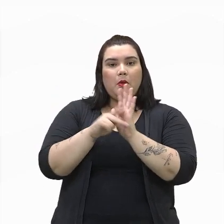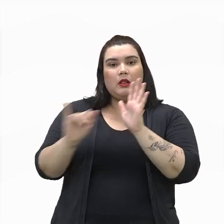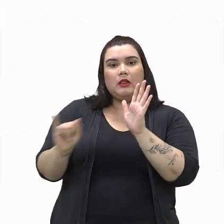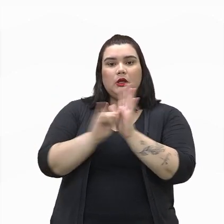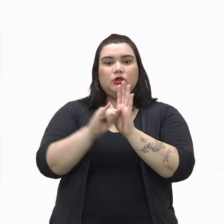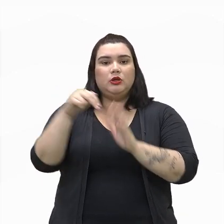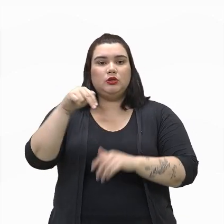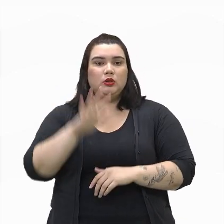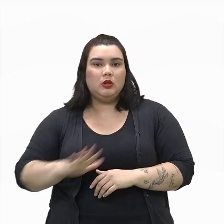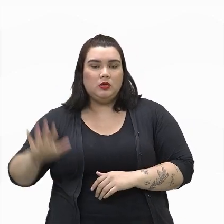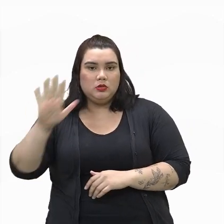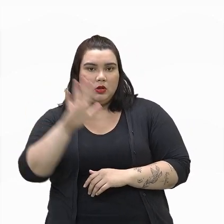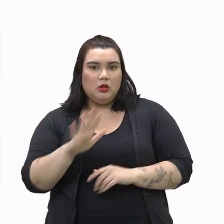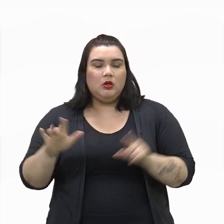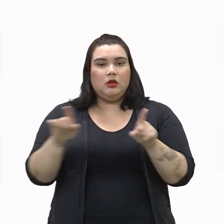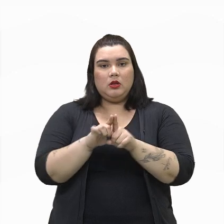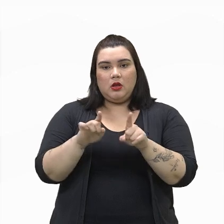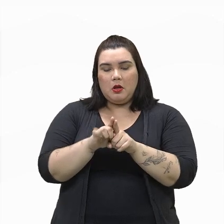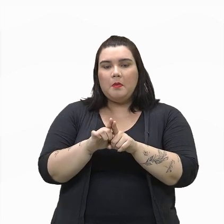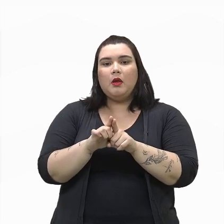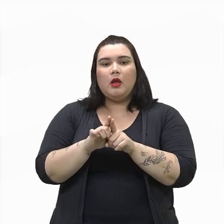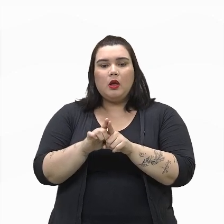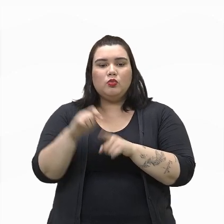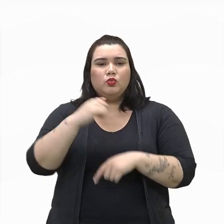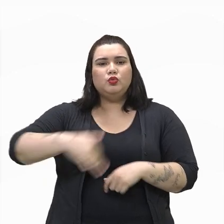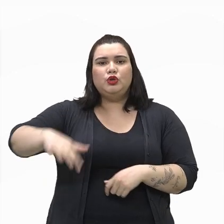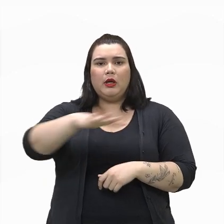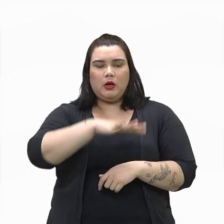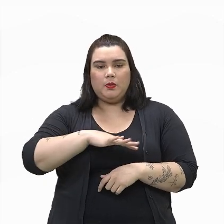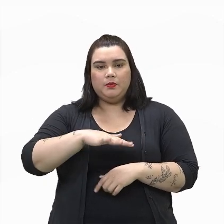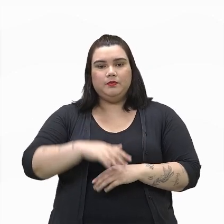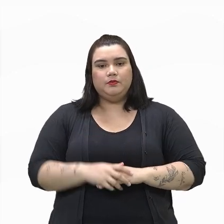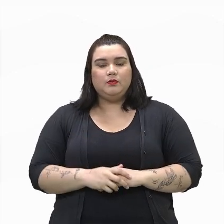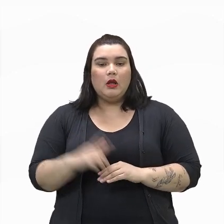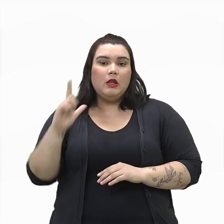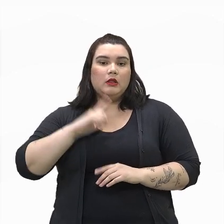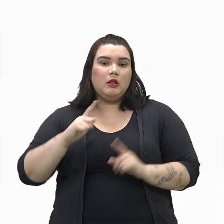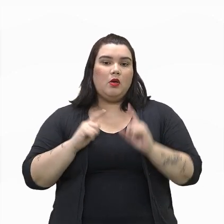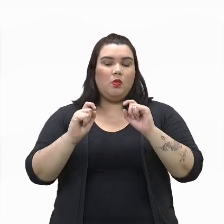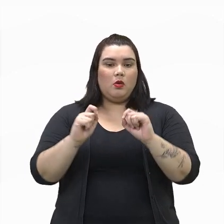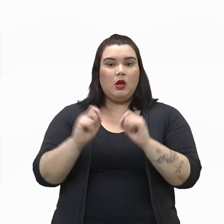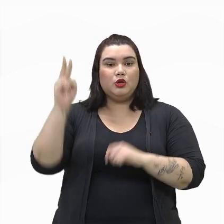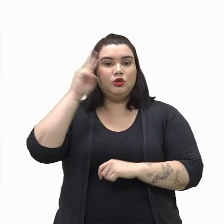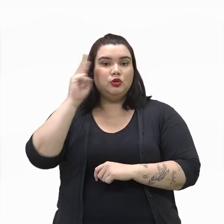identidade nacional e das identidades de uma forma geral, tá bom? A gente tem ali